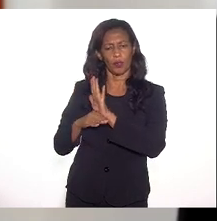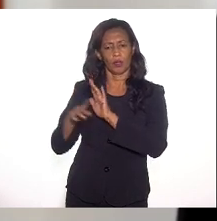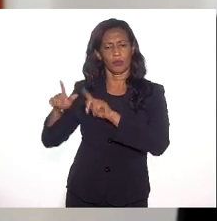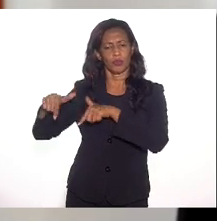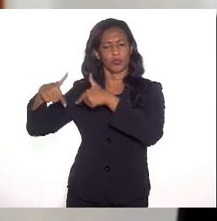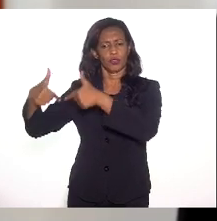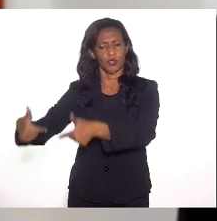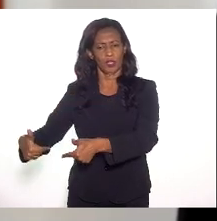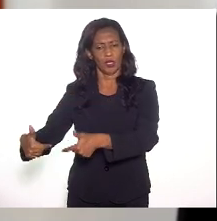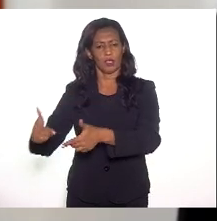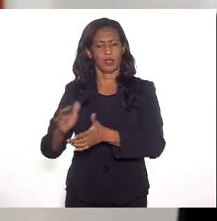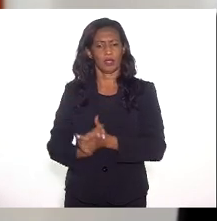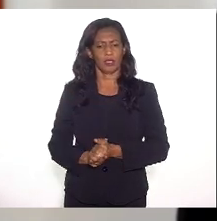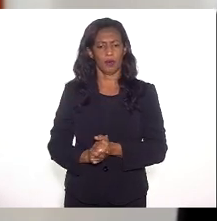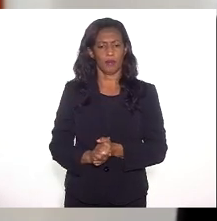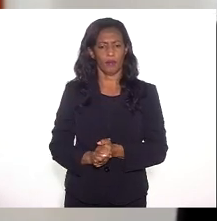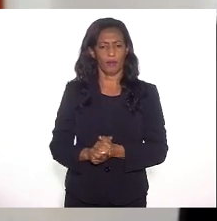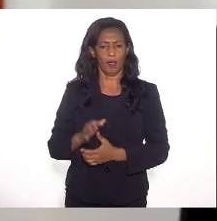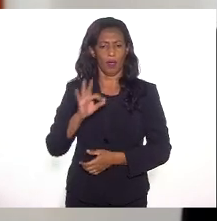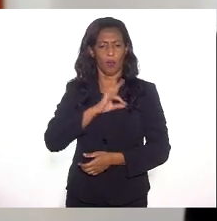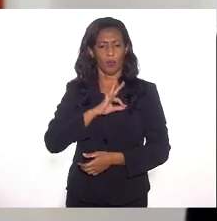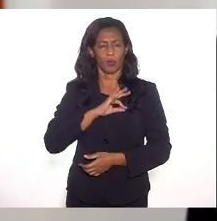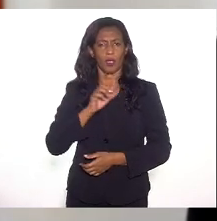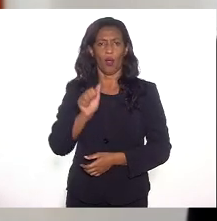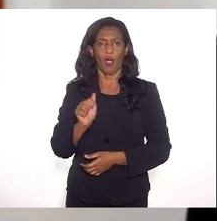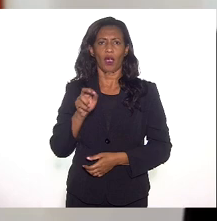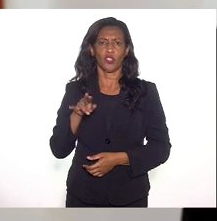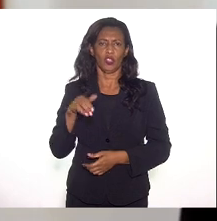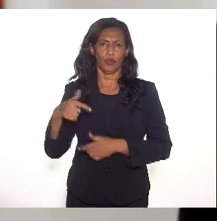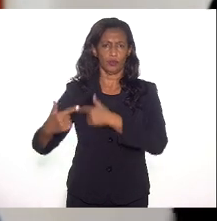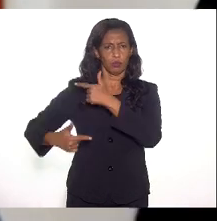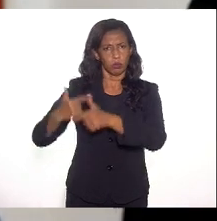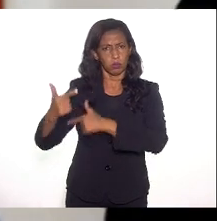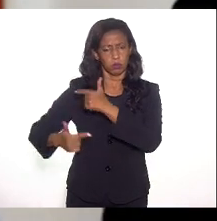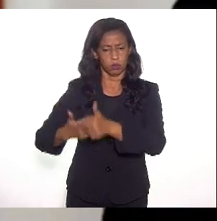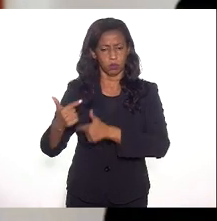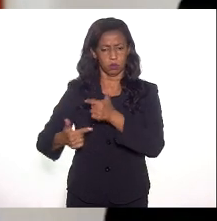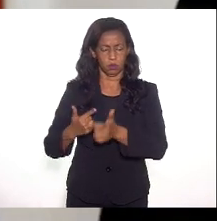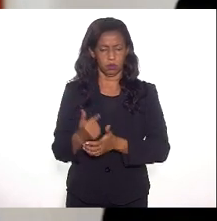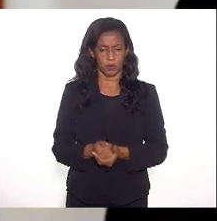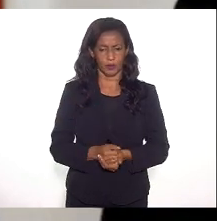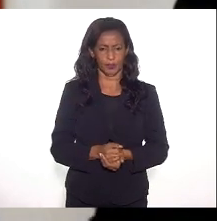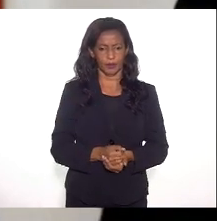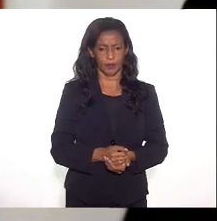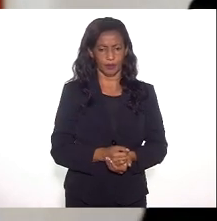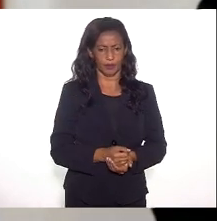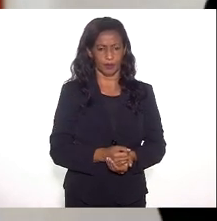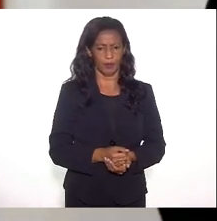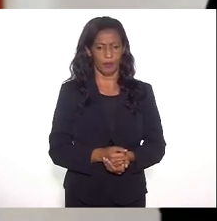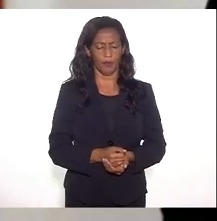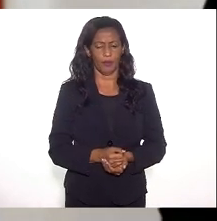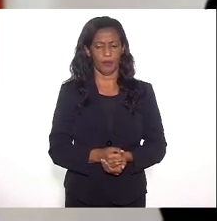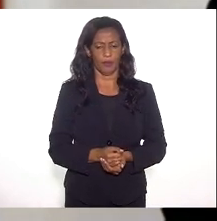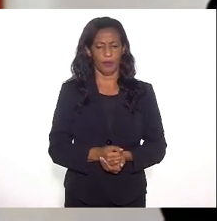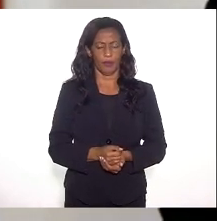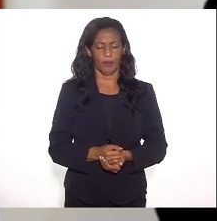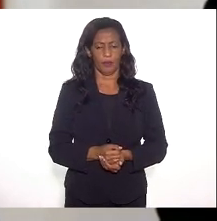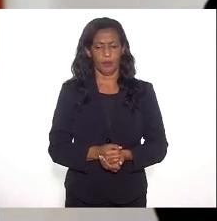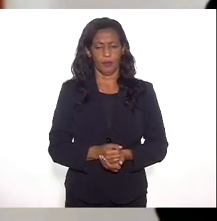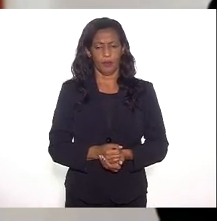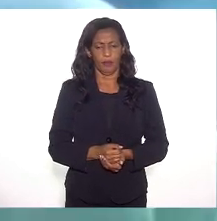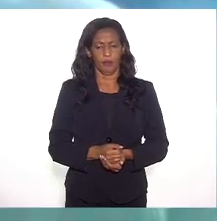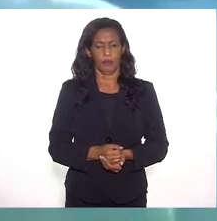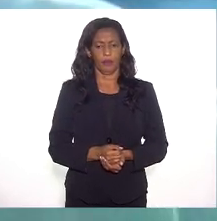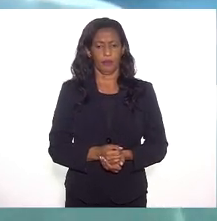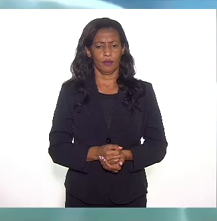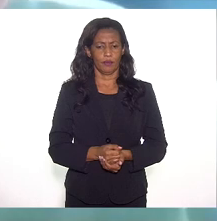atuação pré-estabelecido e necessariamente acompanhado do policial da ativa. Alguém que tem algum... Mas